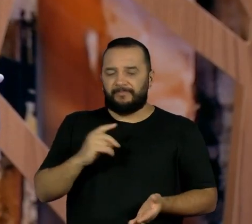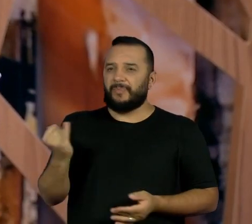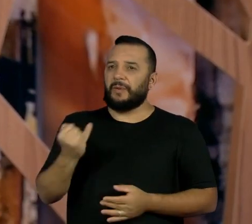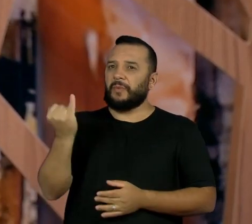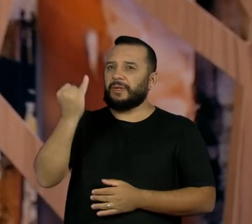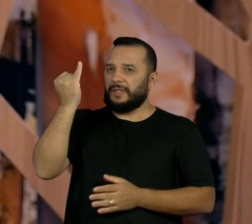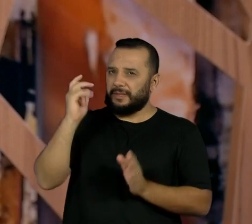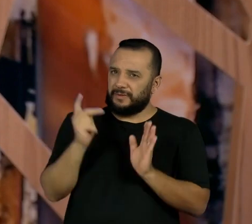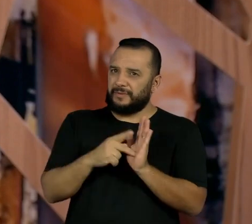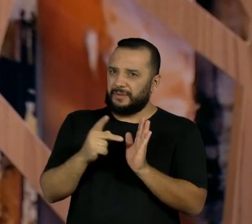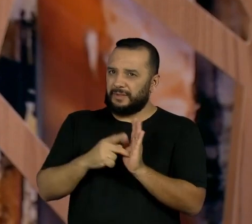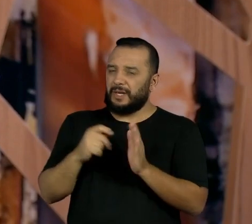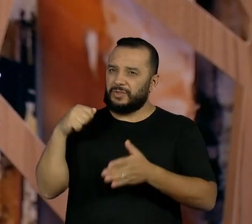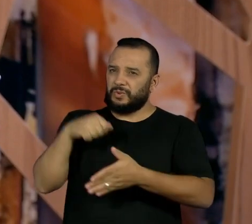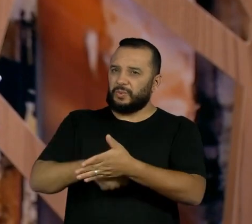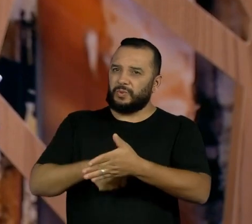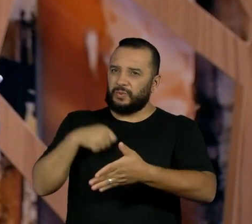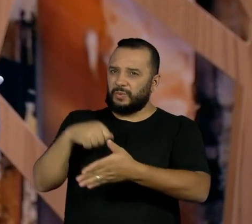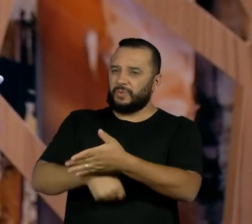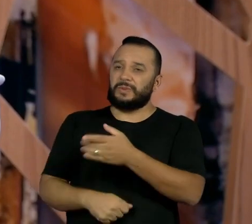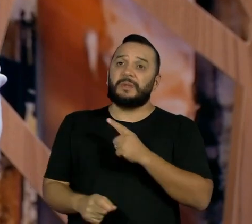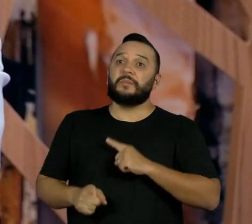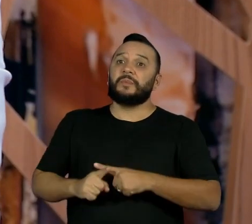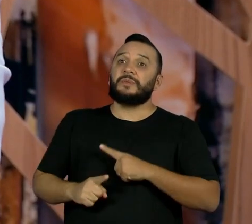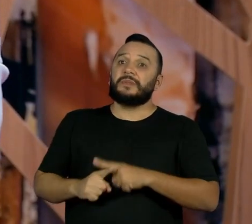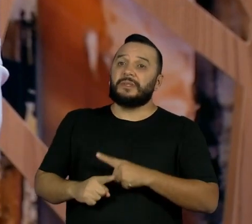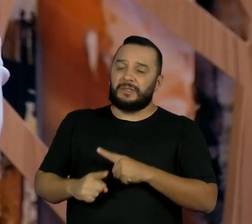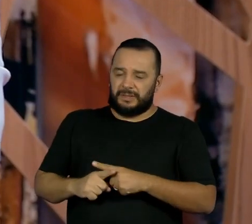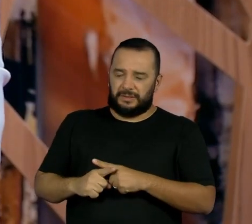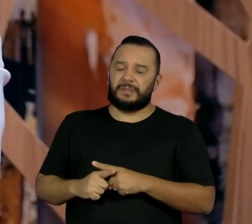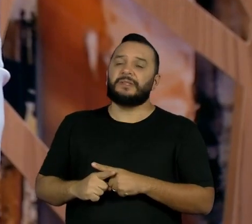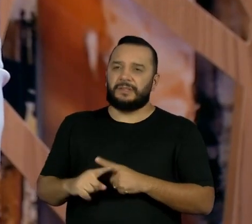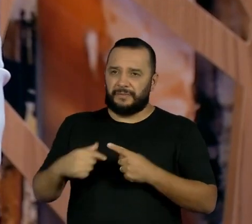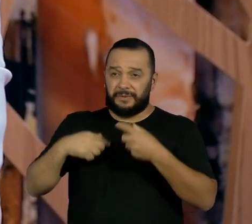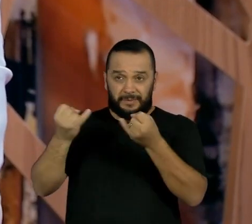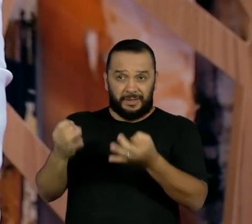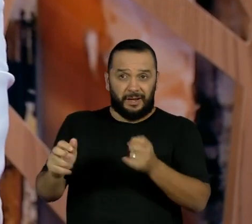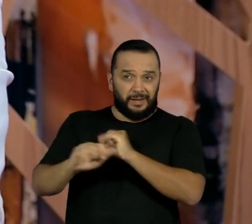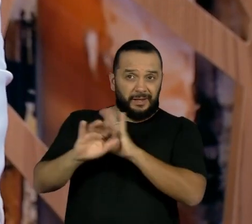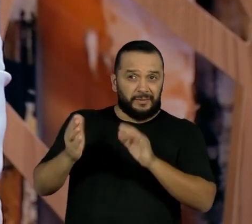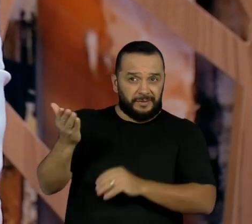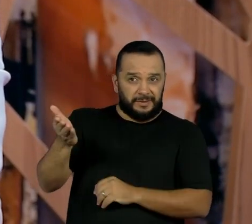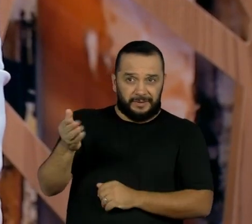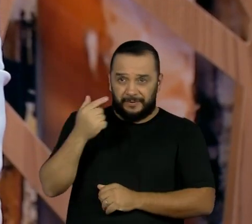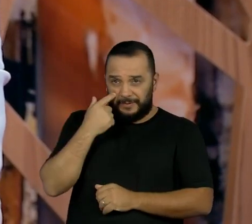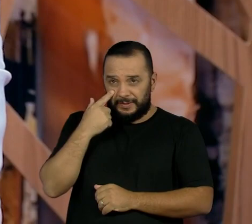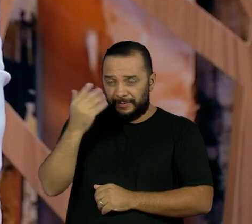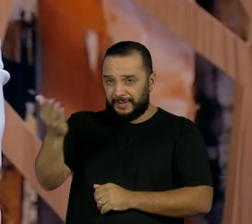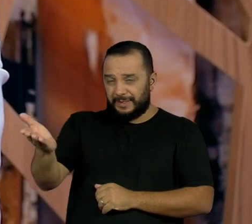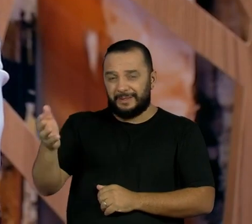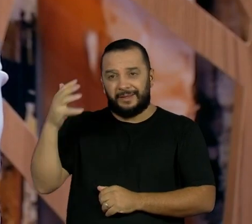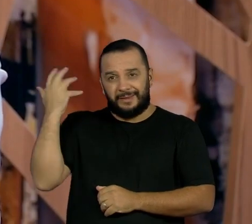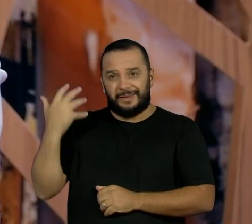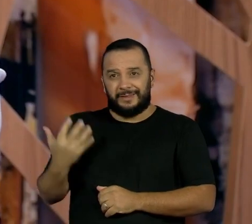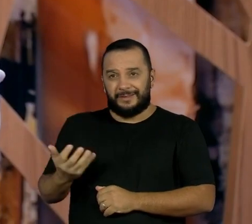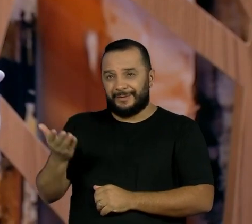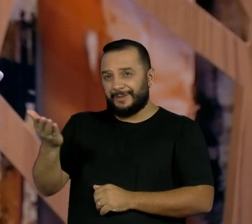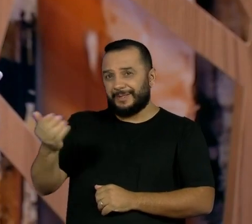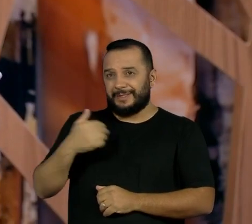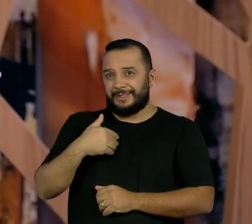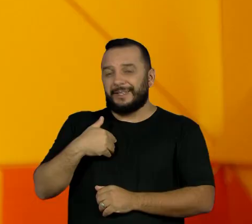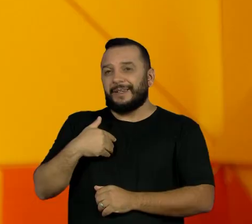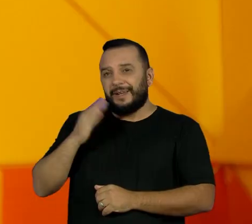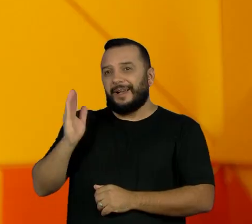muito profunda dentro dessa luta, porque eu falo com toda a franqueza para você. Eu olho para você, Cris, eu acredito que você é o sonho dos